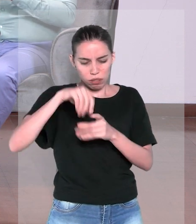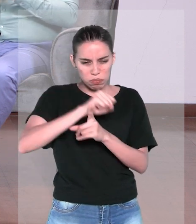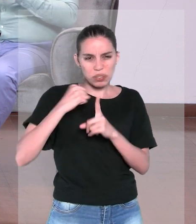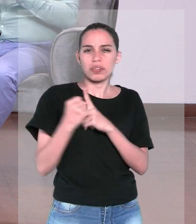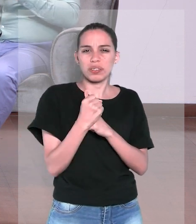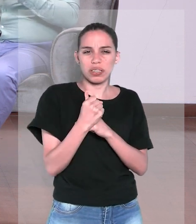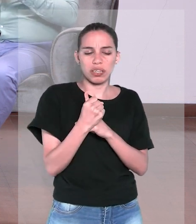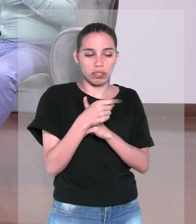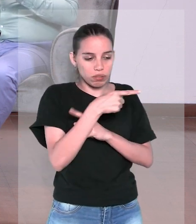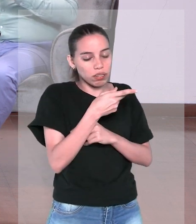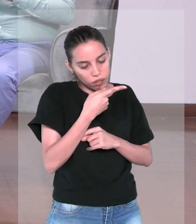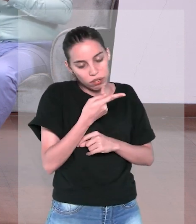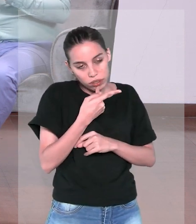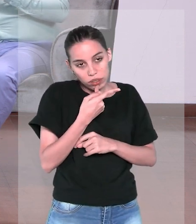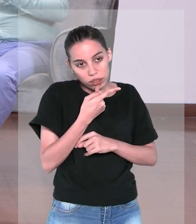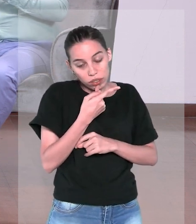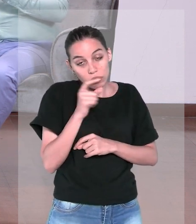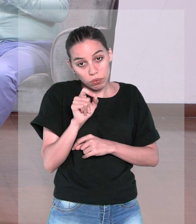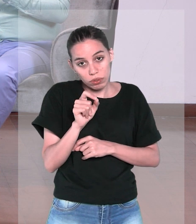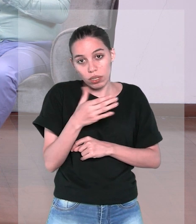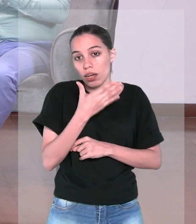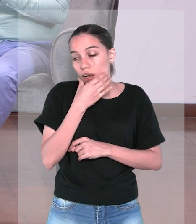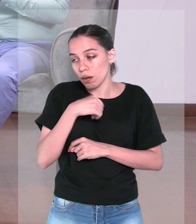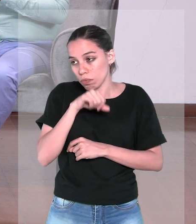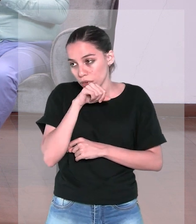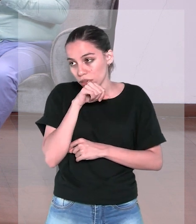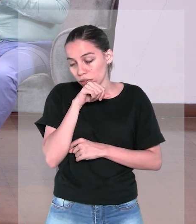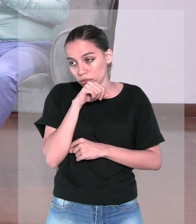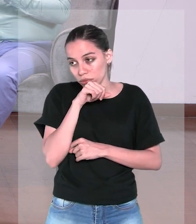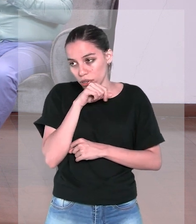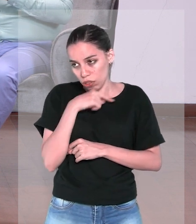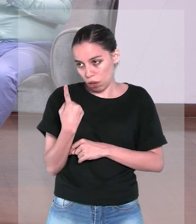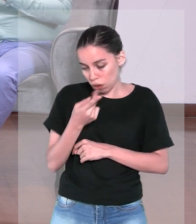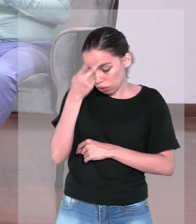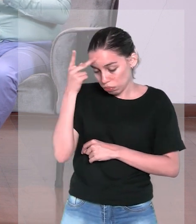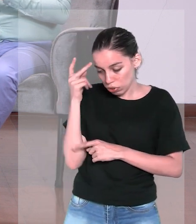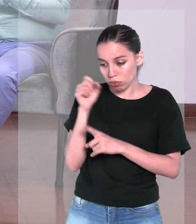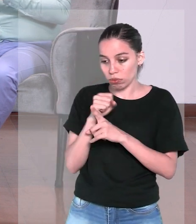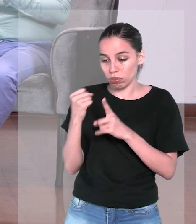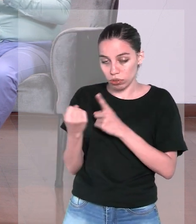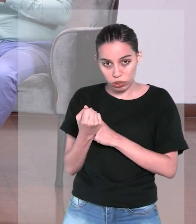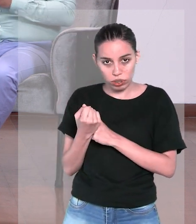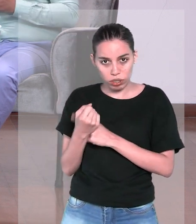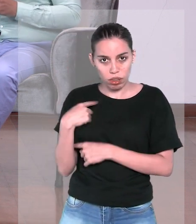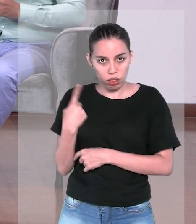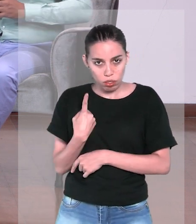vestígios da Geração do Quarto, procure um profissional da saúde mental, porque vai precisar.